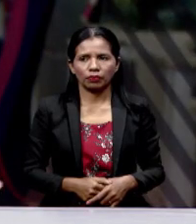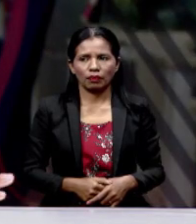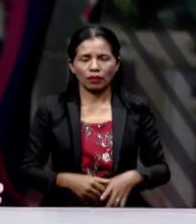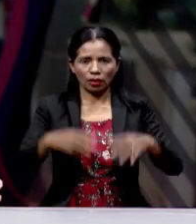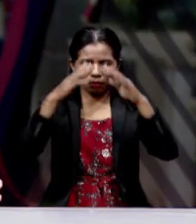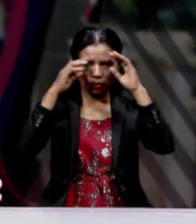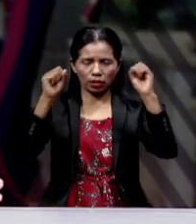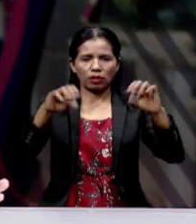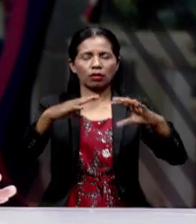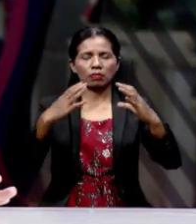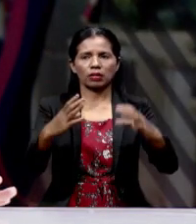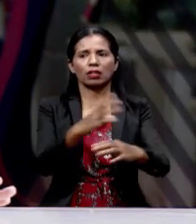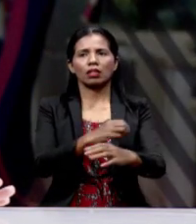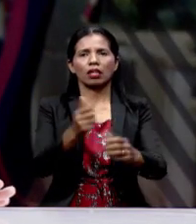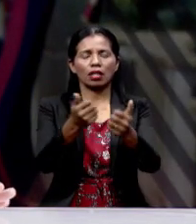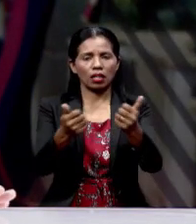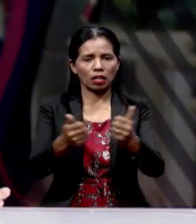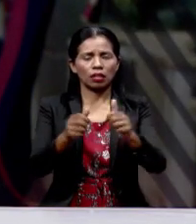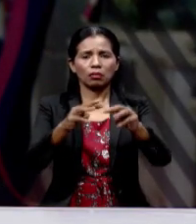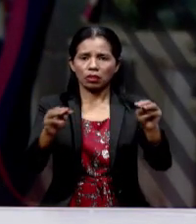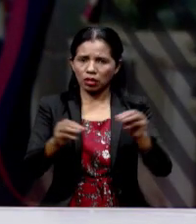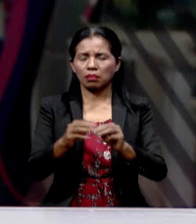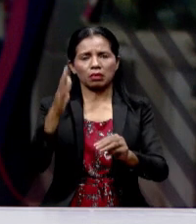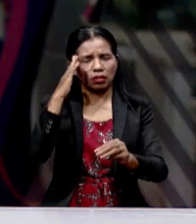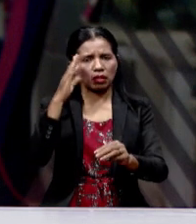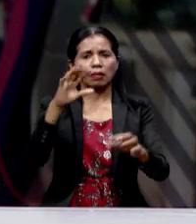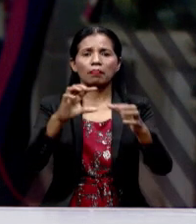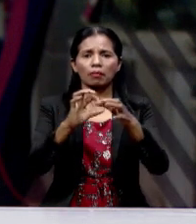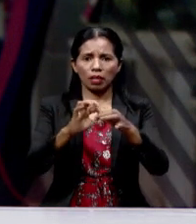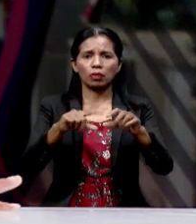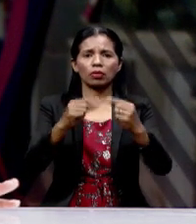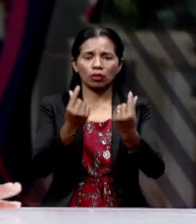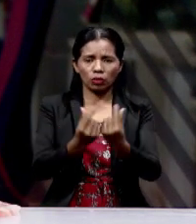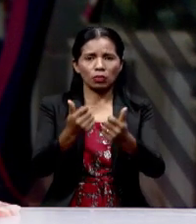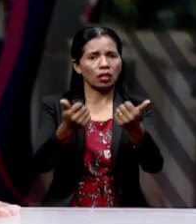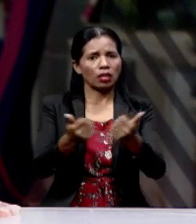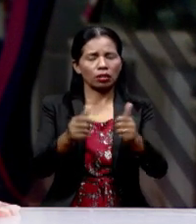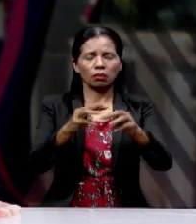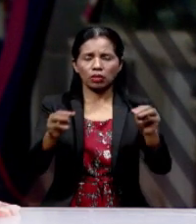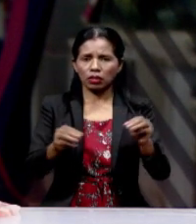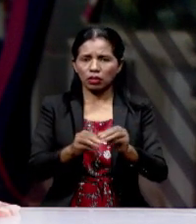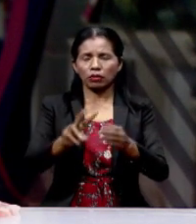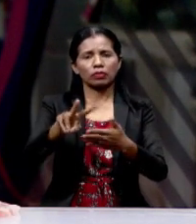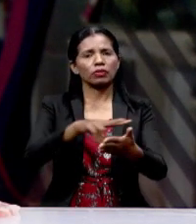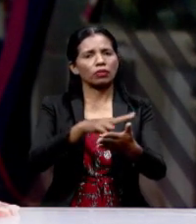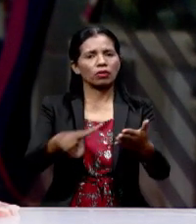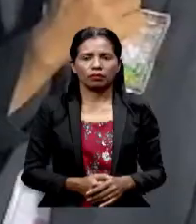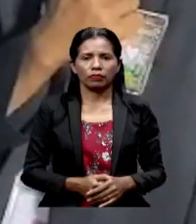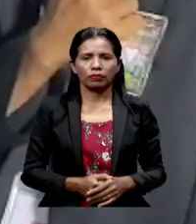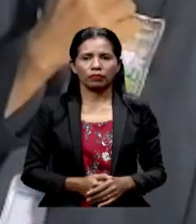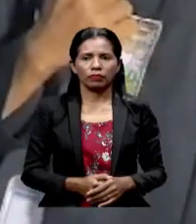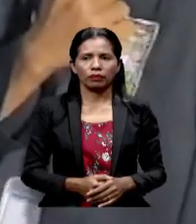Presidente Comissão Reguladora Arte Marcial considera membro grupo Arte Marcial Cira viola regra.